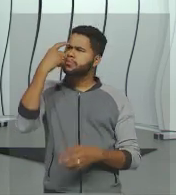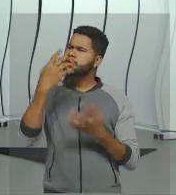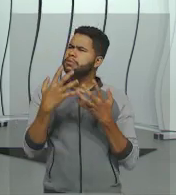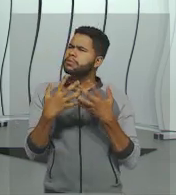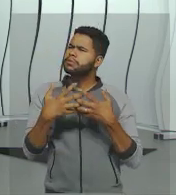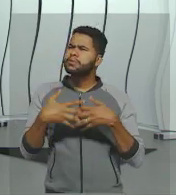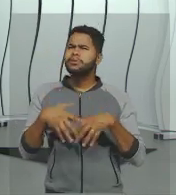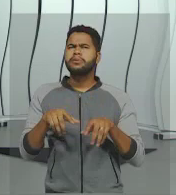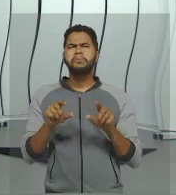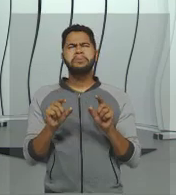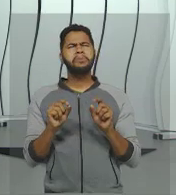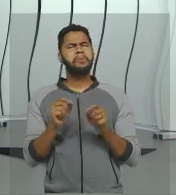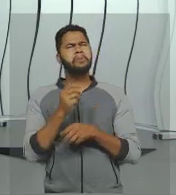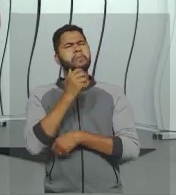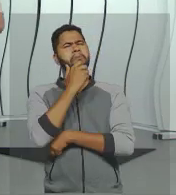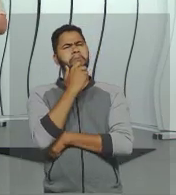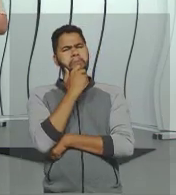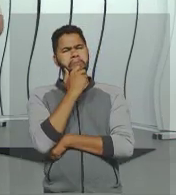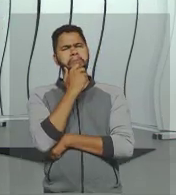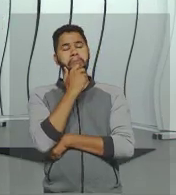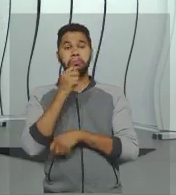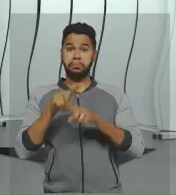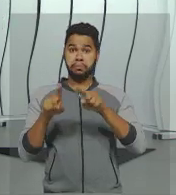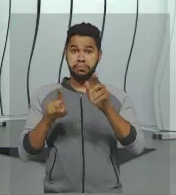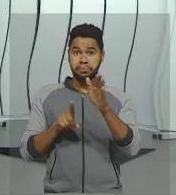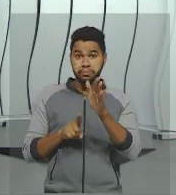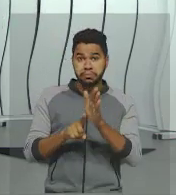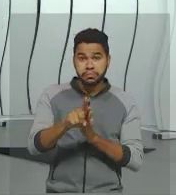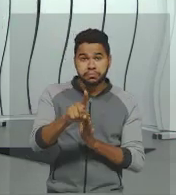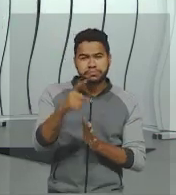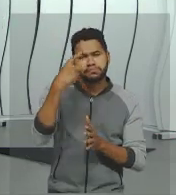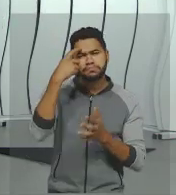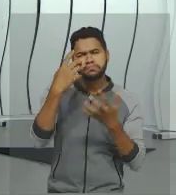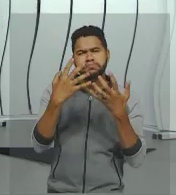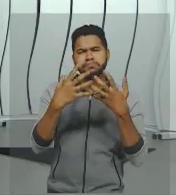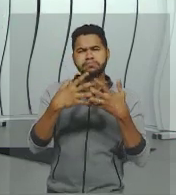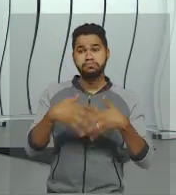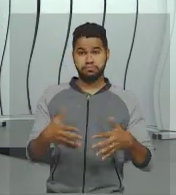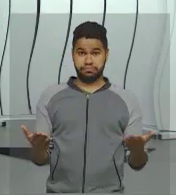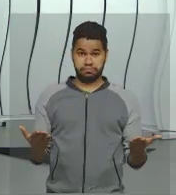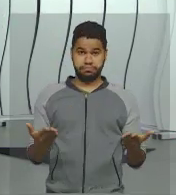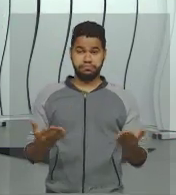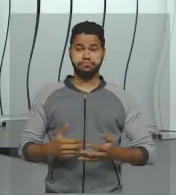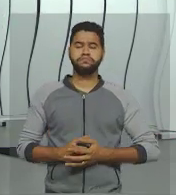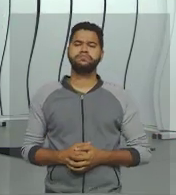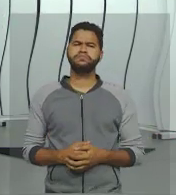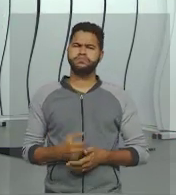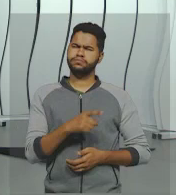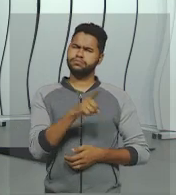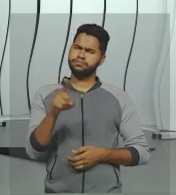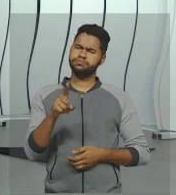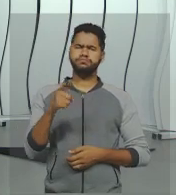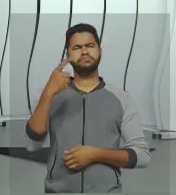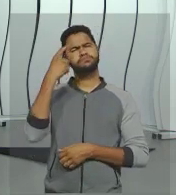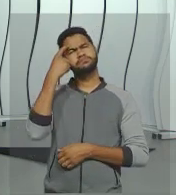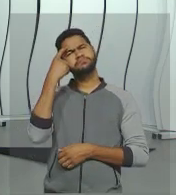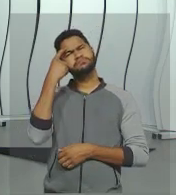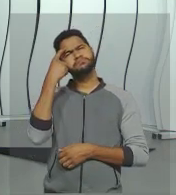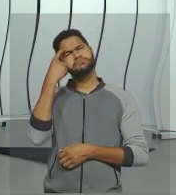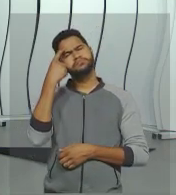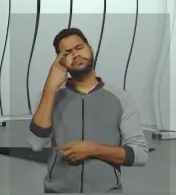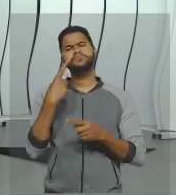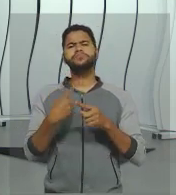muito sobre isso, mas vou colocar uma pergunta para vocês refletirem aqui agora. Vocês já pararam para pensar por que